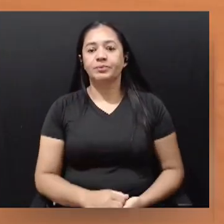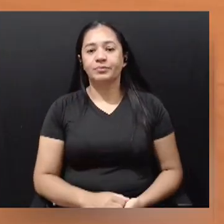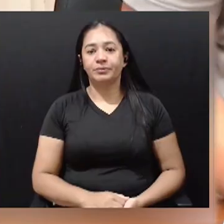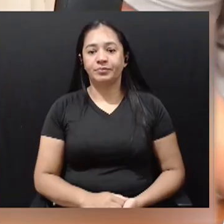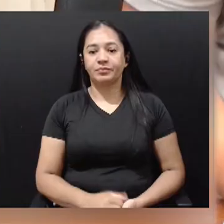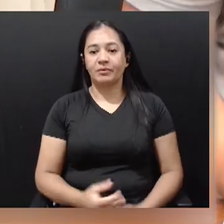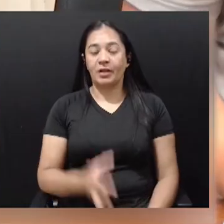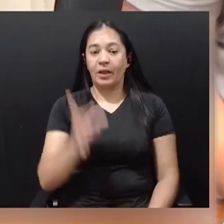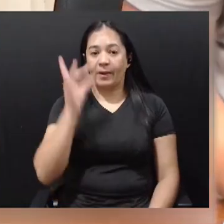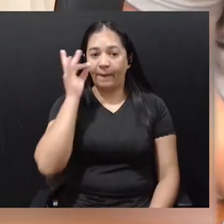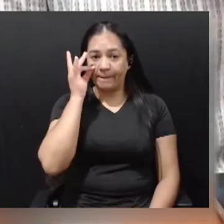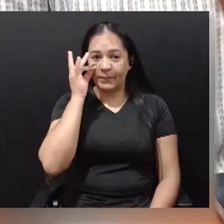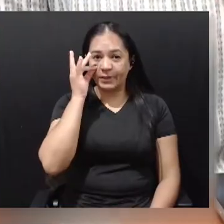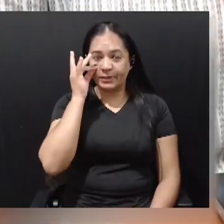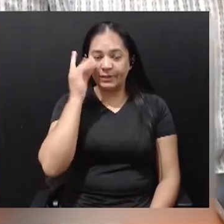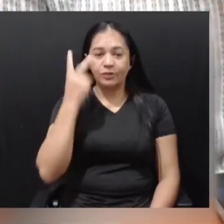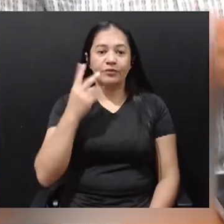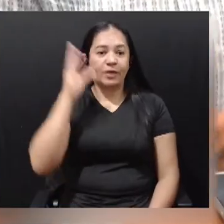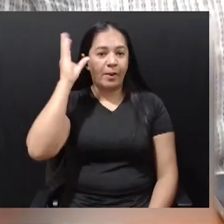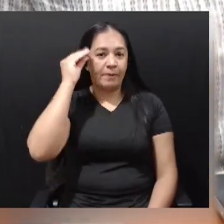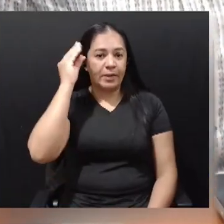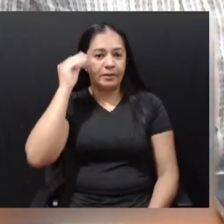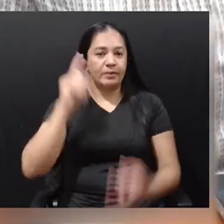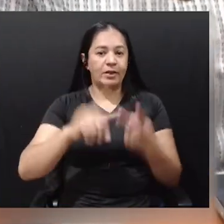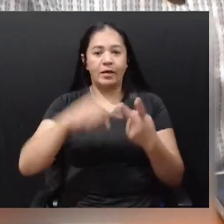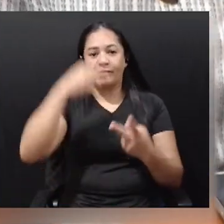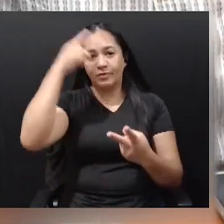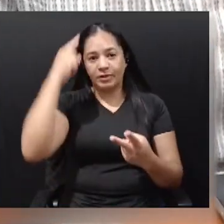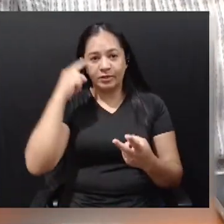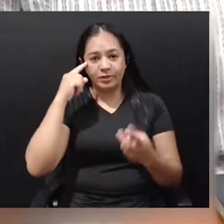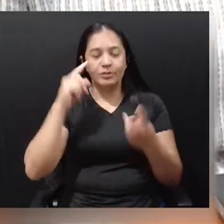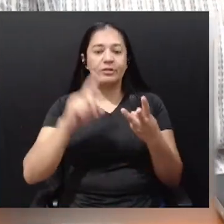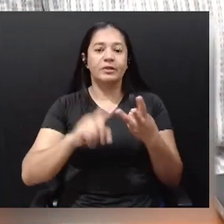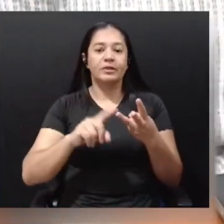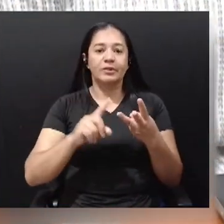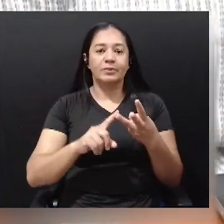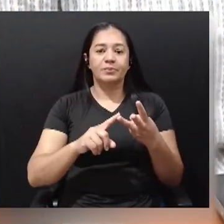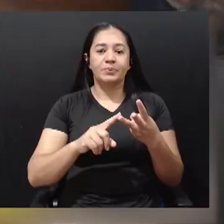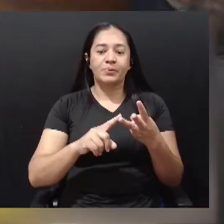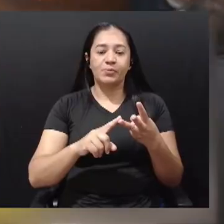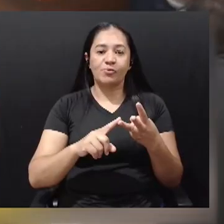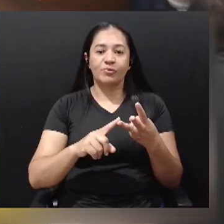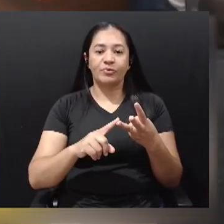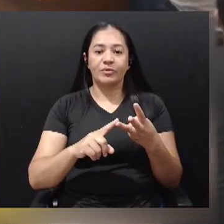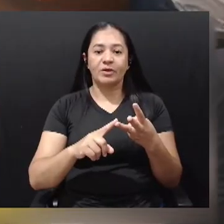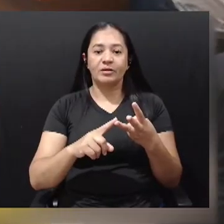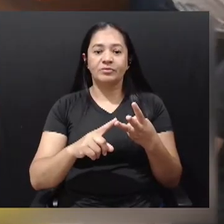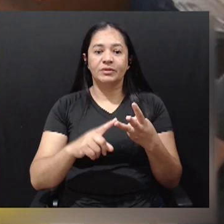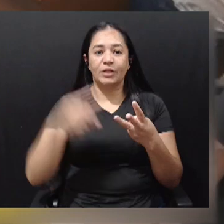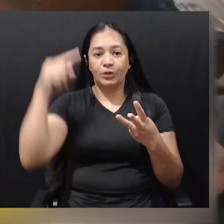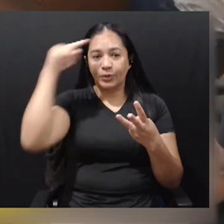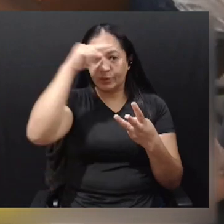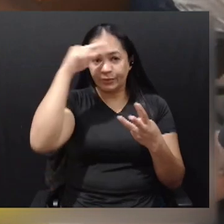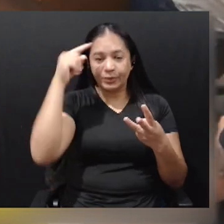Benê Lima, Paola Miguel e do presidente da Comissão de Cultura, vereador Igor Diego, os 2 projetos que estavam na